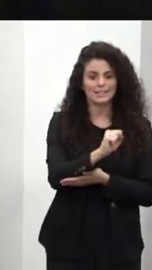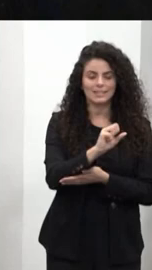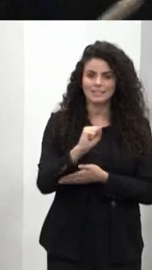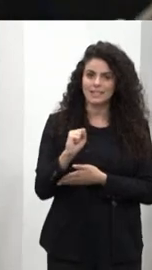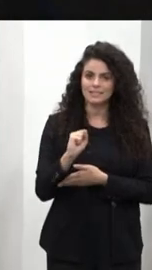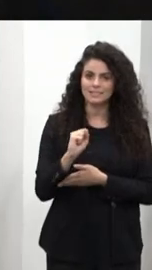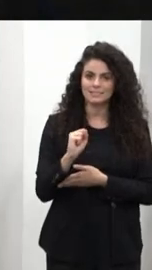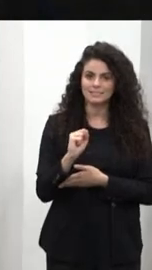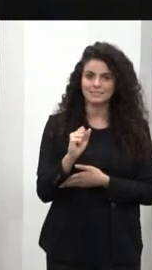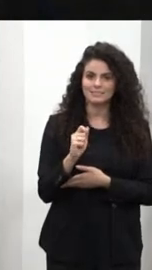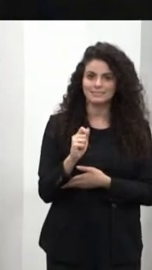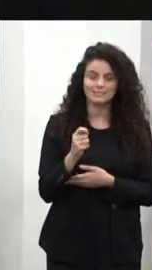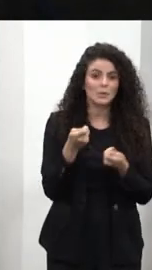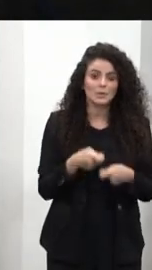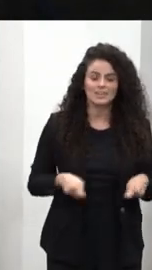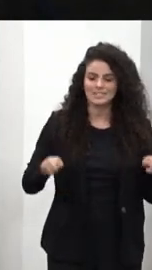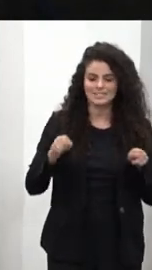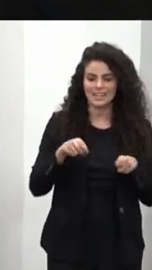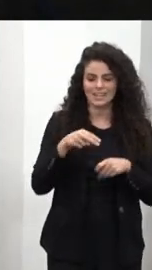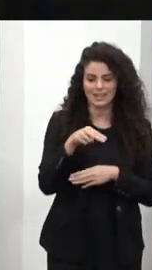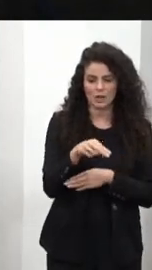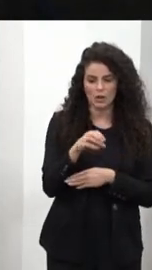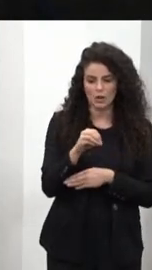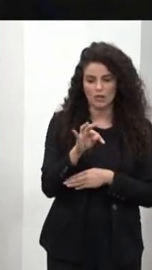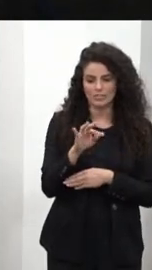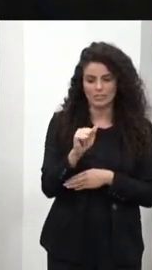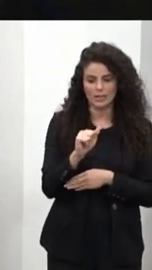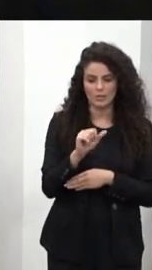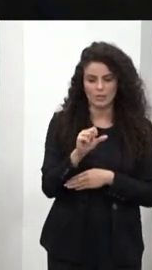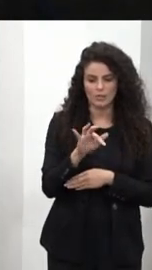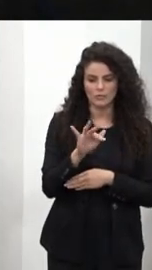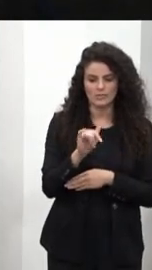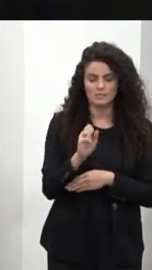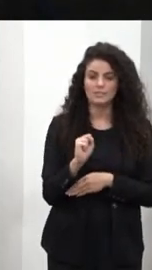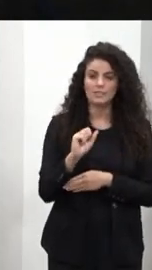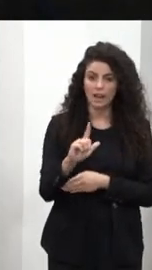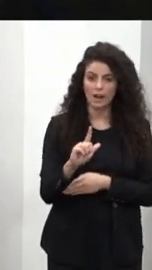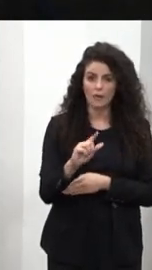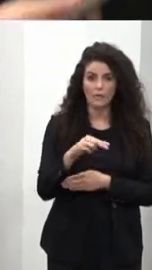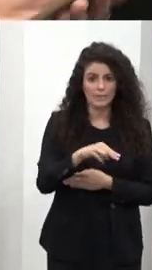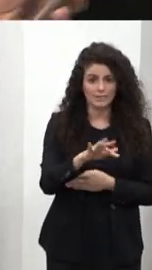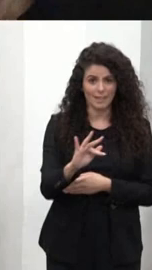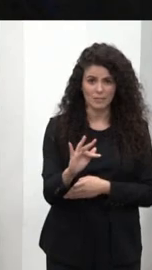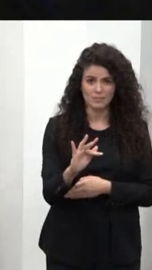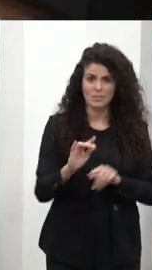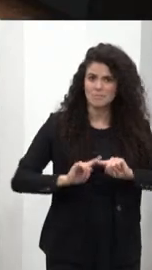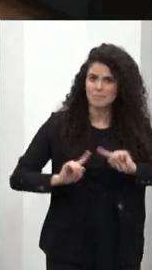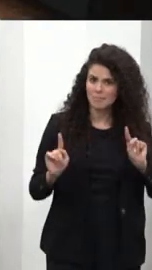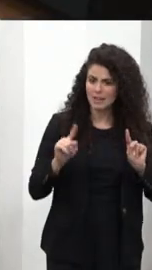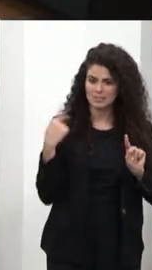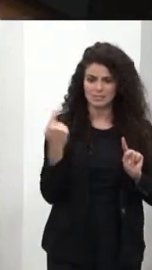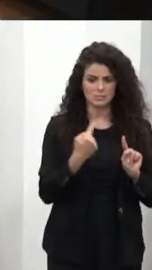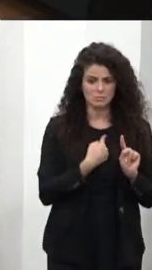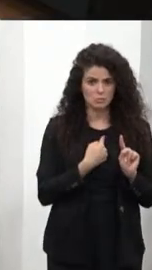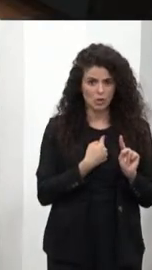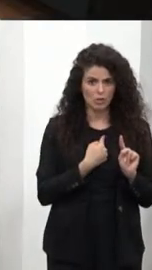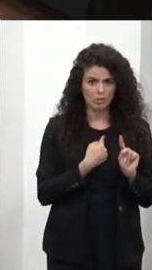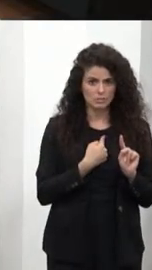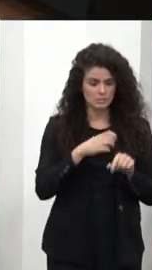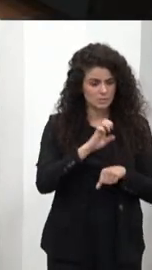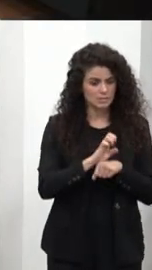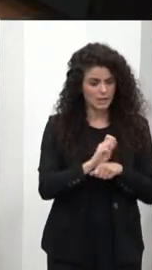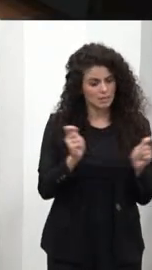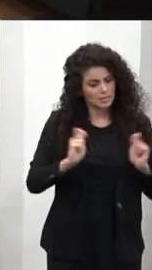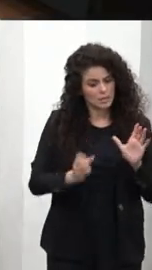não devia nem emitir nota fiscal Você é uma guerra lá de cima mas o nosso estado já pode prever um outro documento